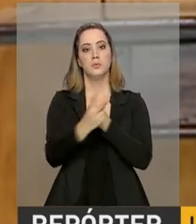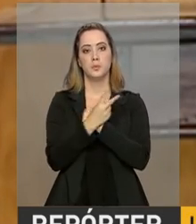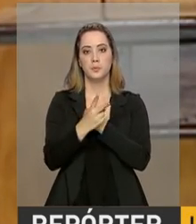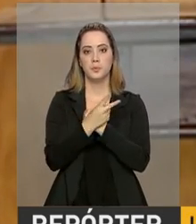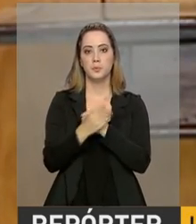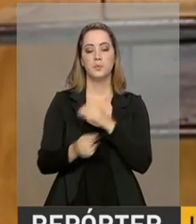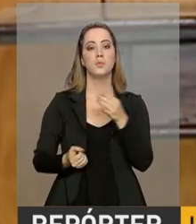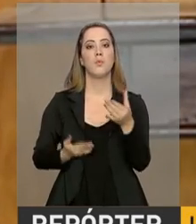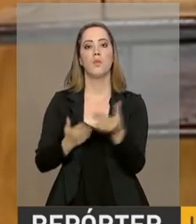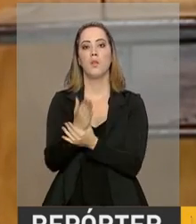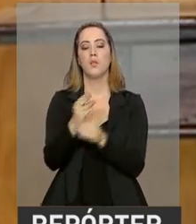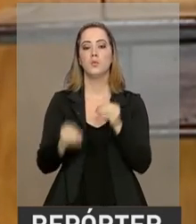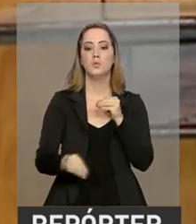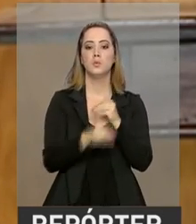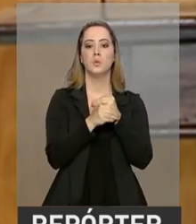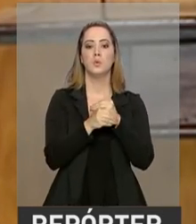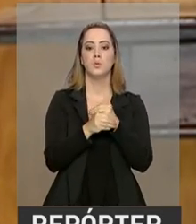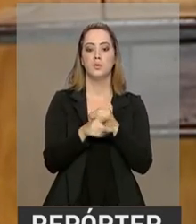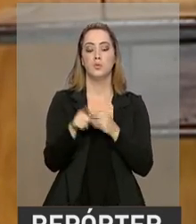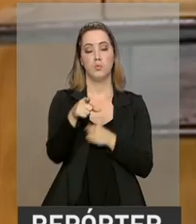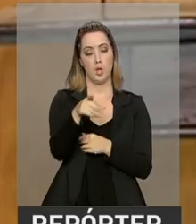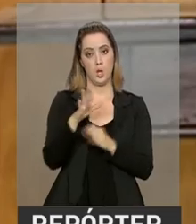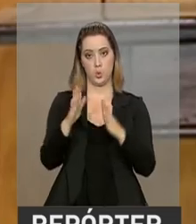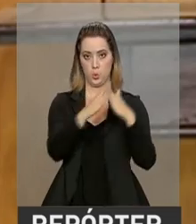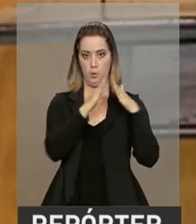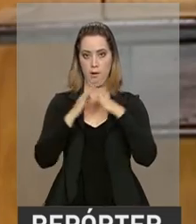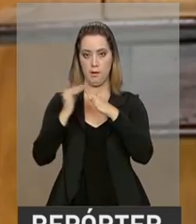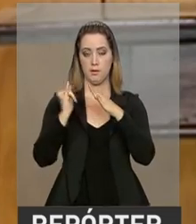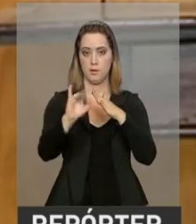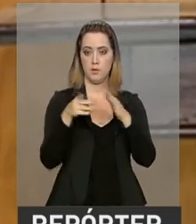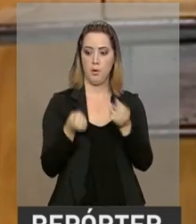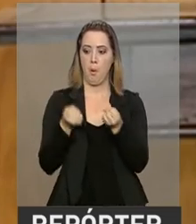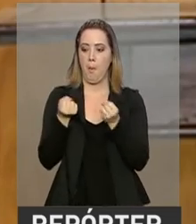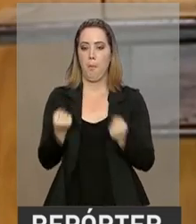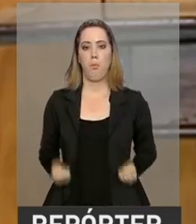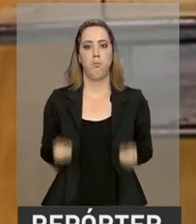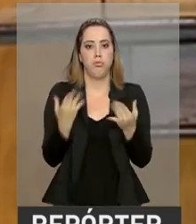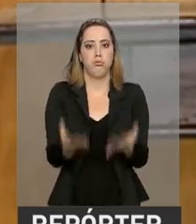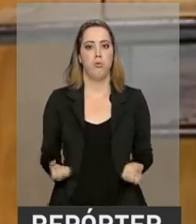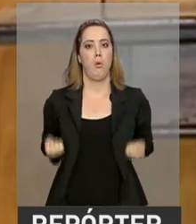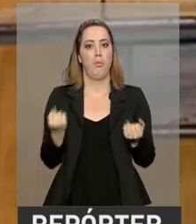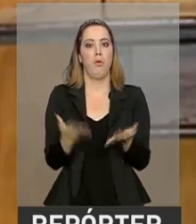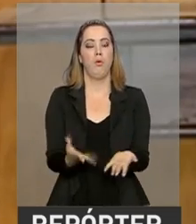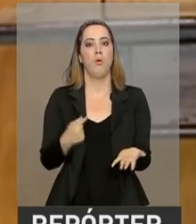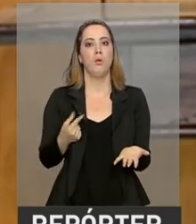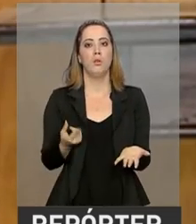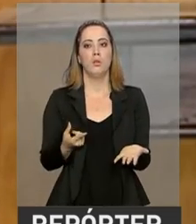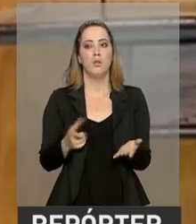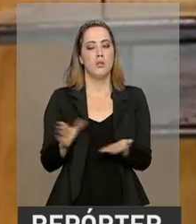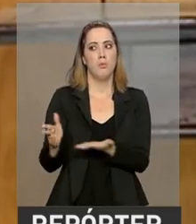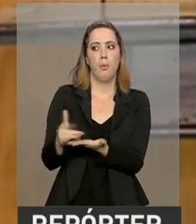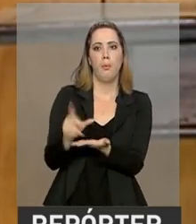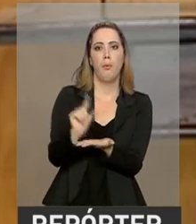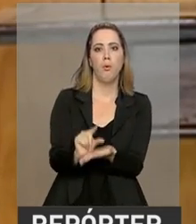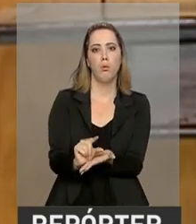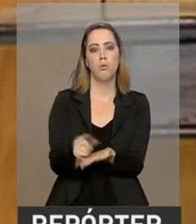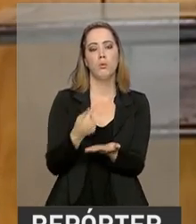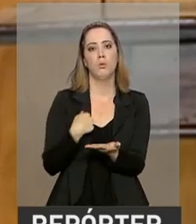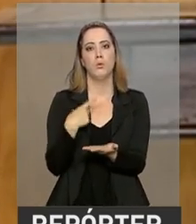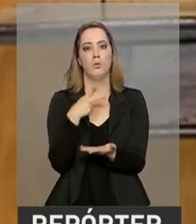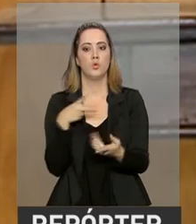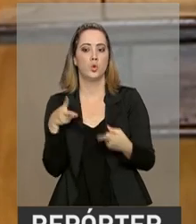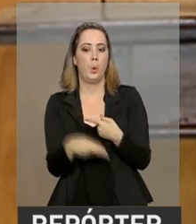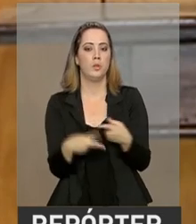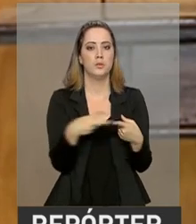gastos na sua casa se você gasta mais do que você ganha é claro que num dado momento você começa a fazer algumas restrições